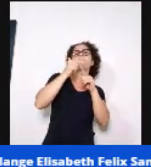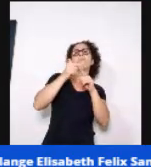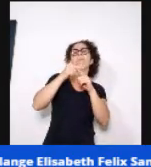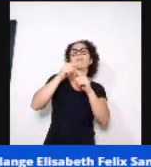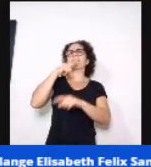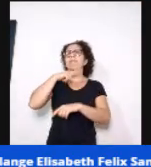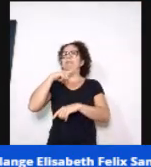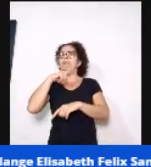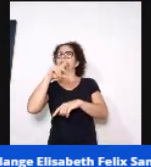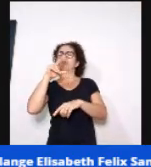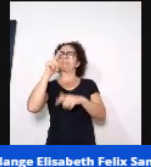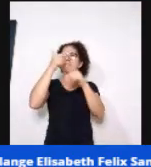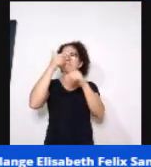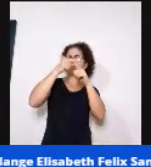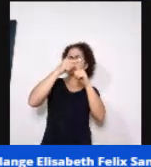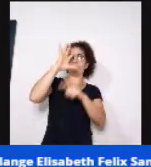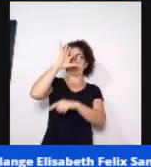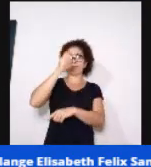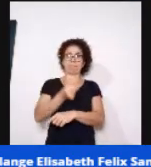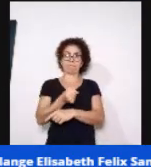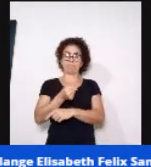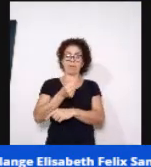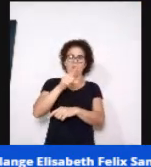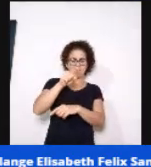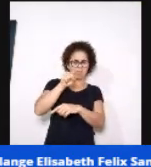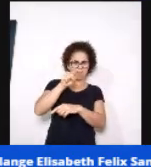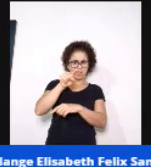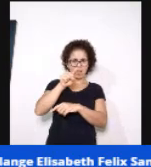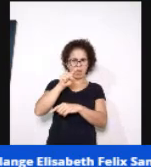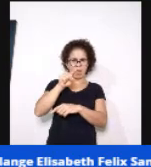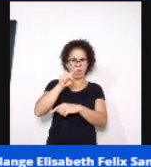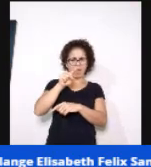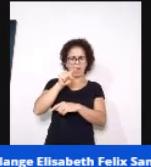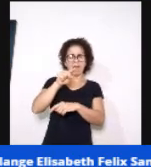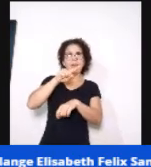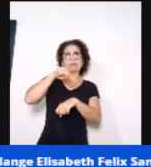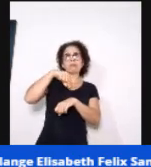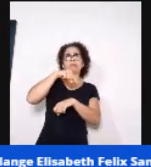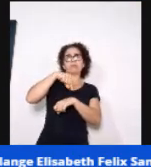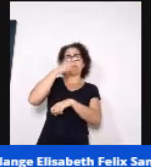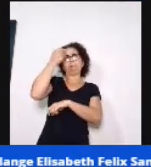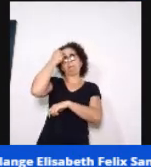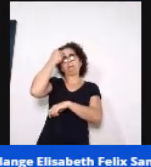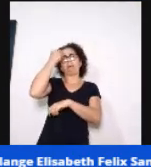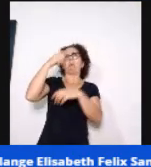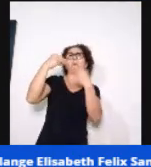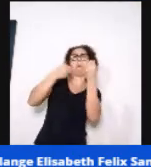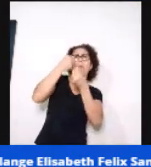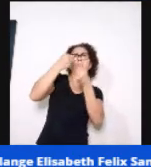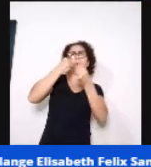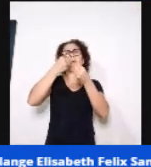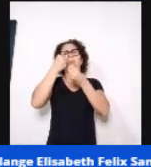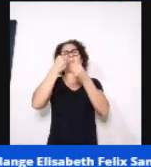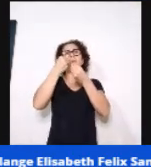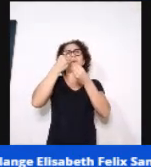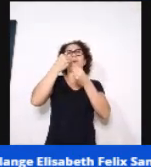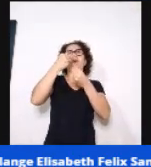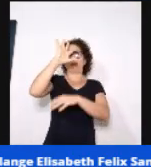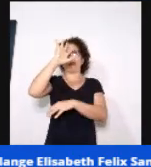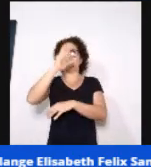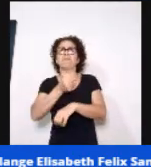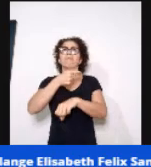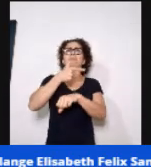resolver. Você gasta mais tempo agindo, pensando em como resolver o problema. Lembra lá atrás do quociente de inteligência e de